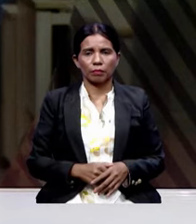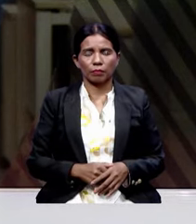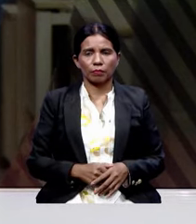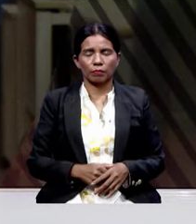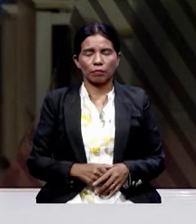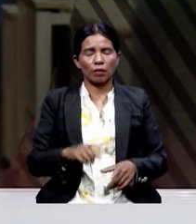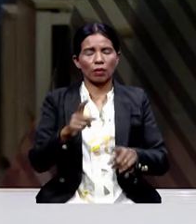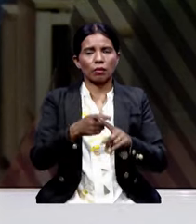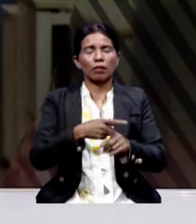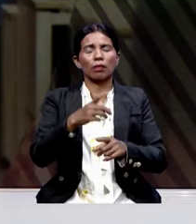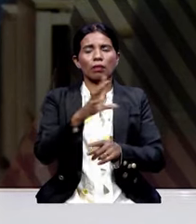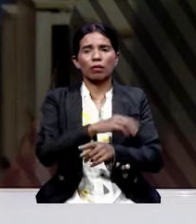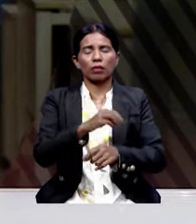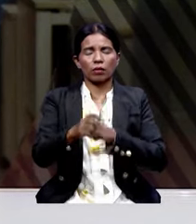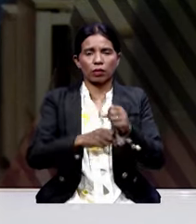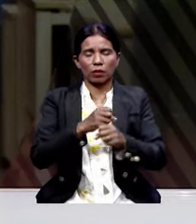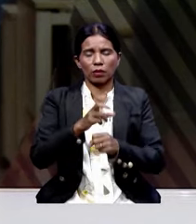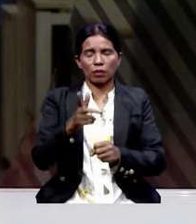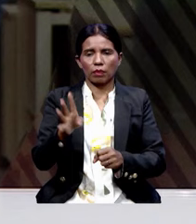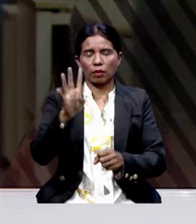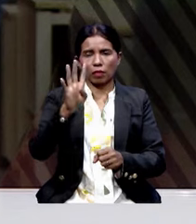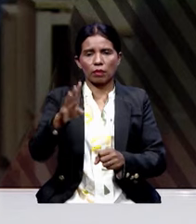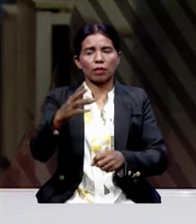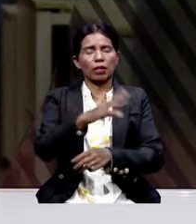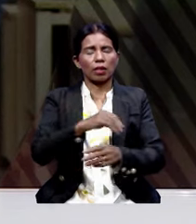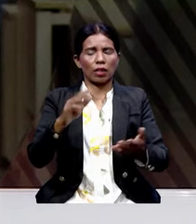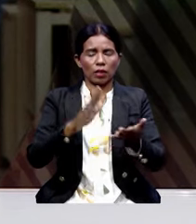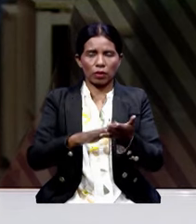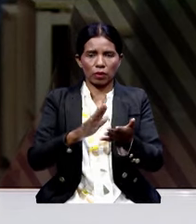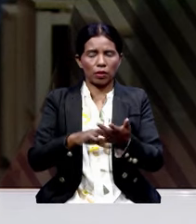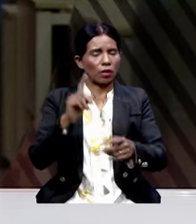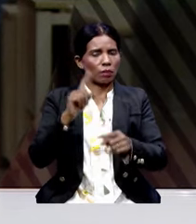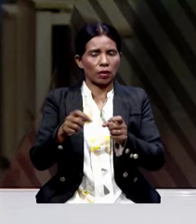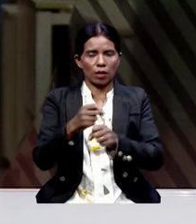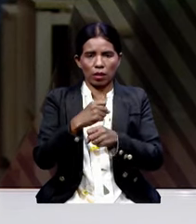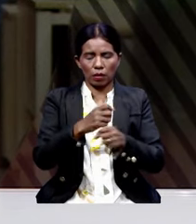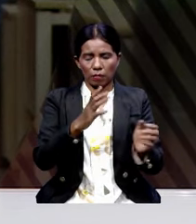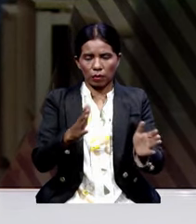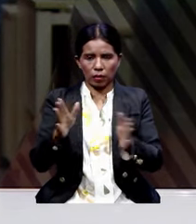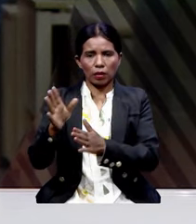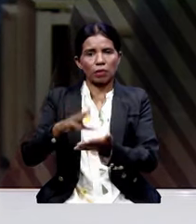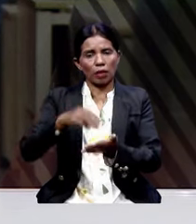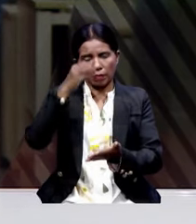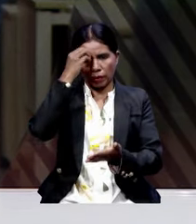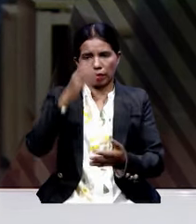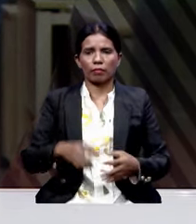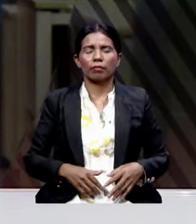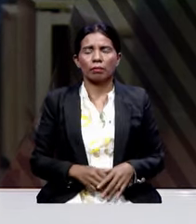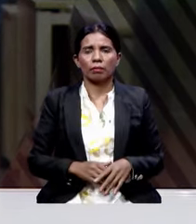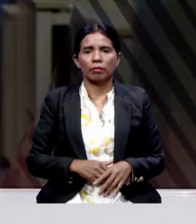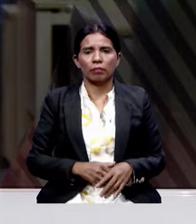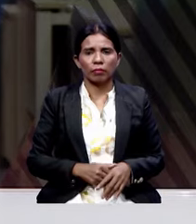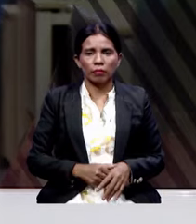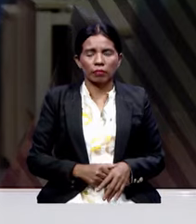E início ano letivo Rio Rural Sinhat, sala de aula Balu, na Escola Farol, labelha lá o processo aprendizagem.